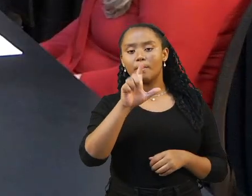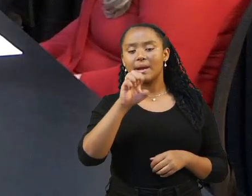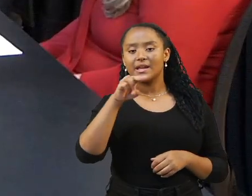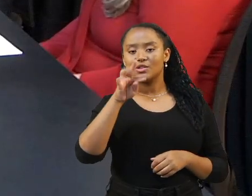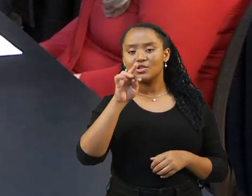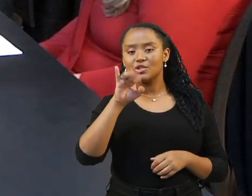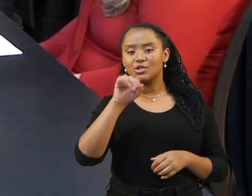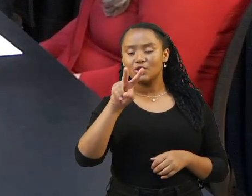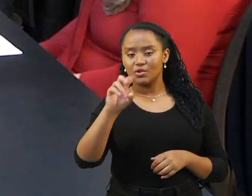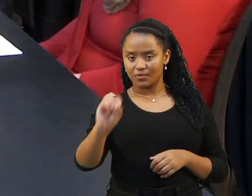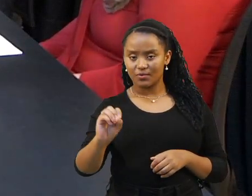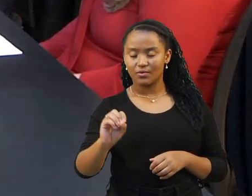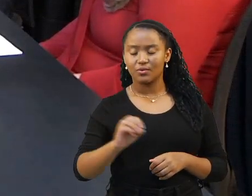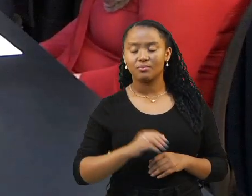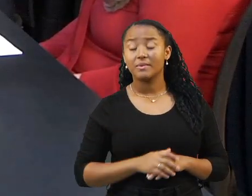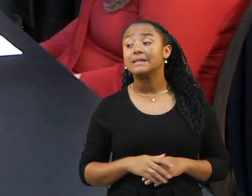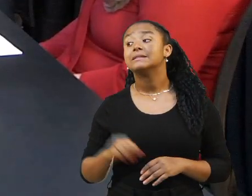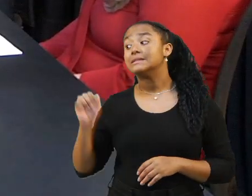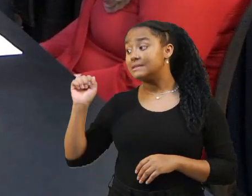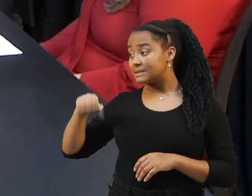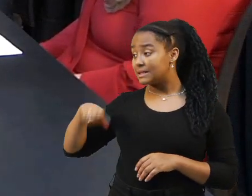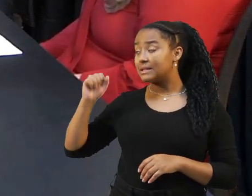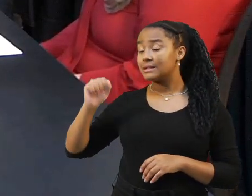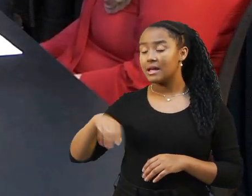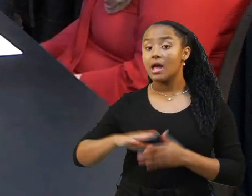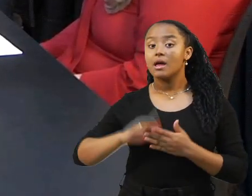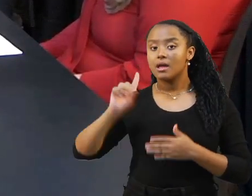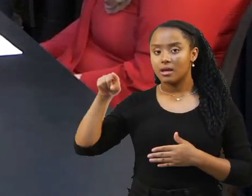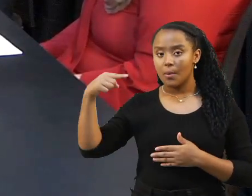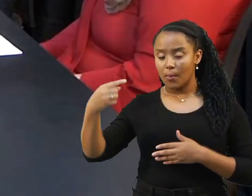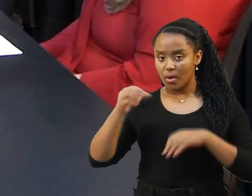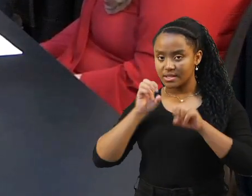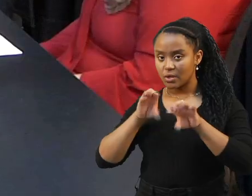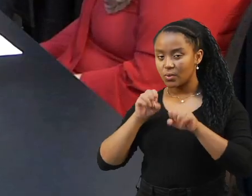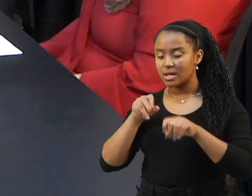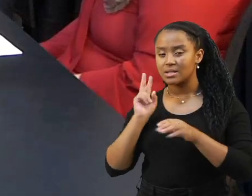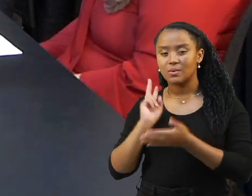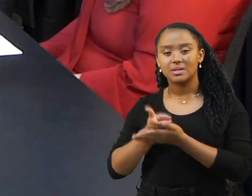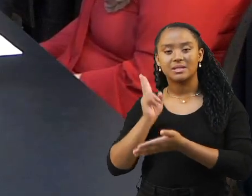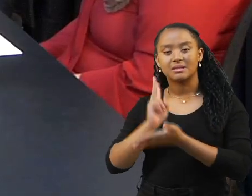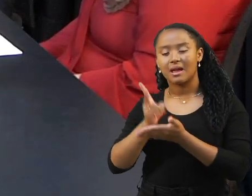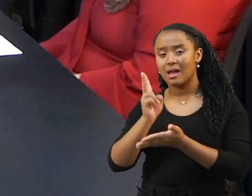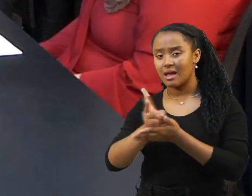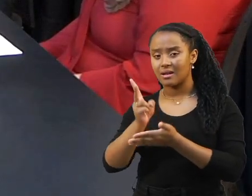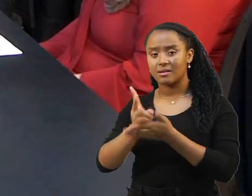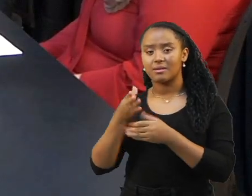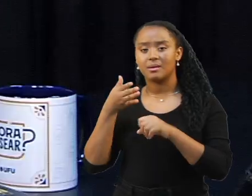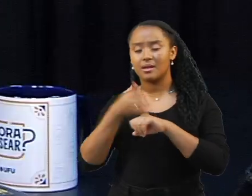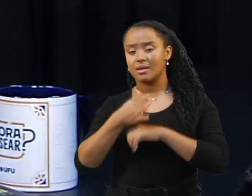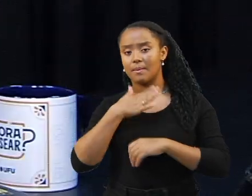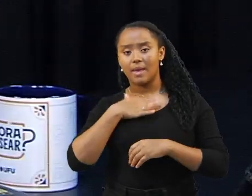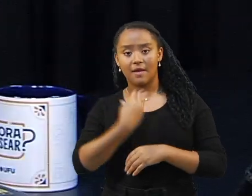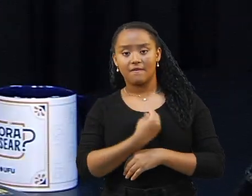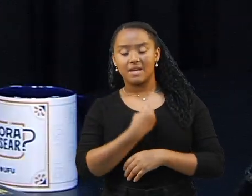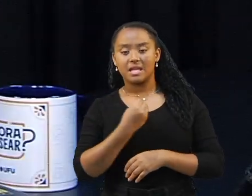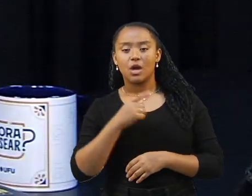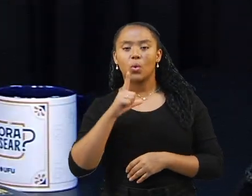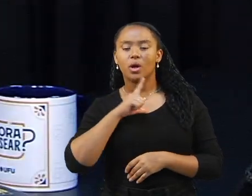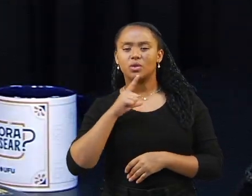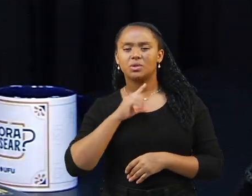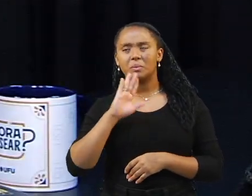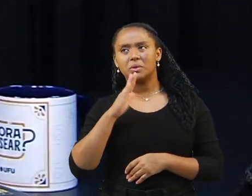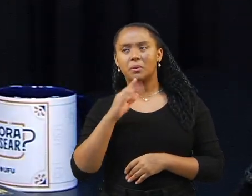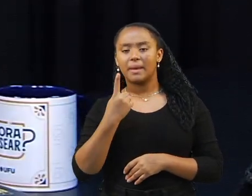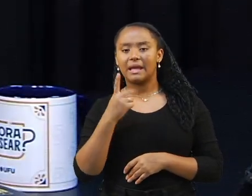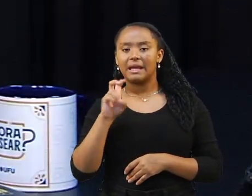Né? E depois, a educação sempre fez parte da minha vida mesmo. Quando eu tinha uns 15 anos, já